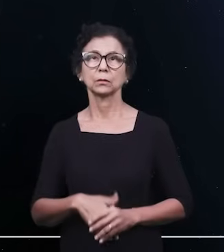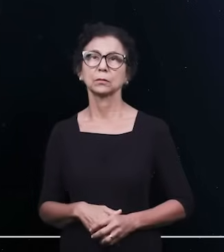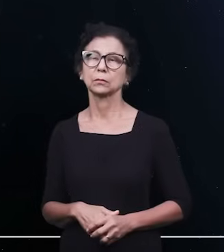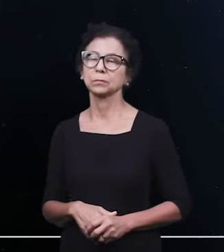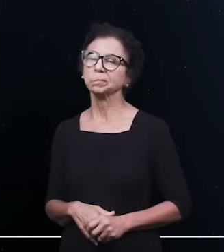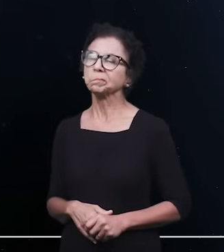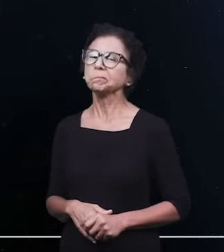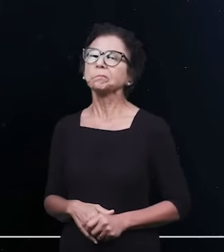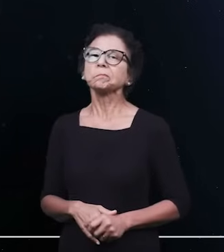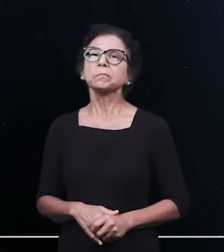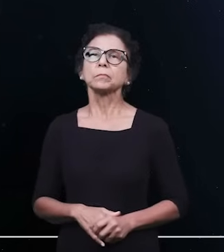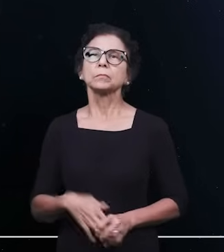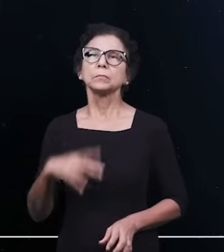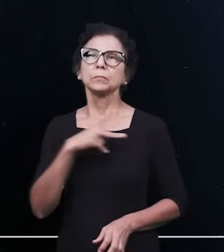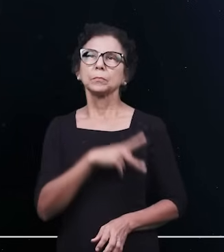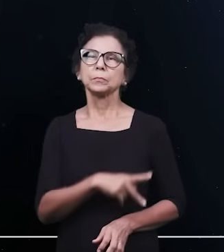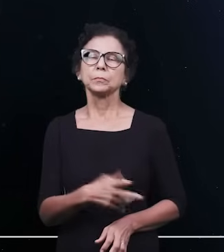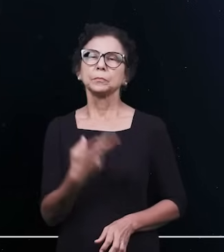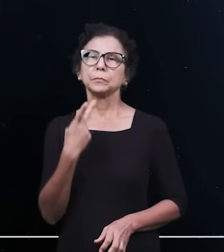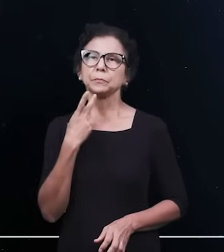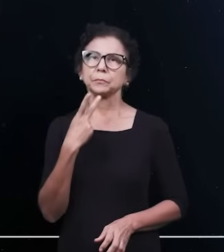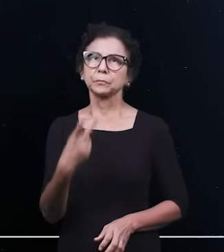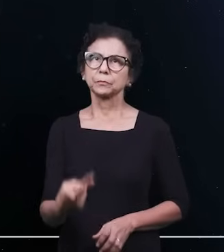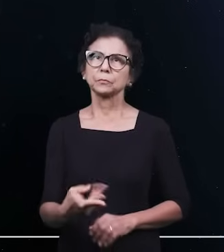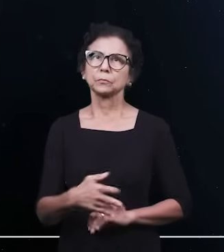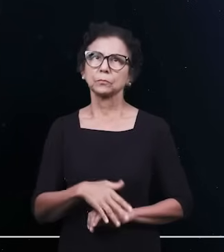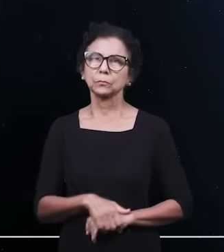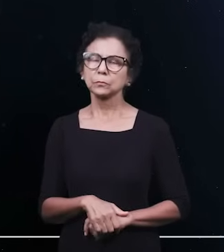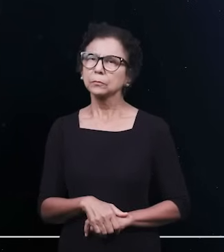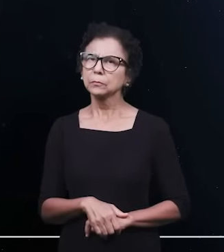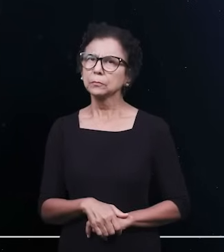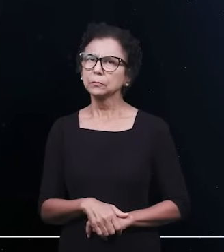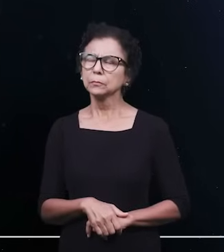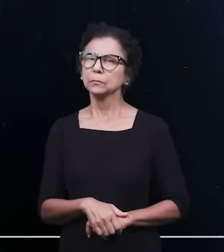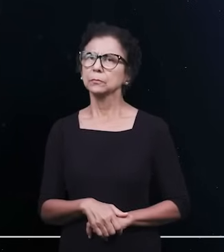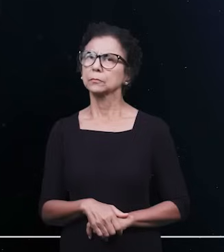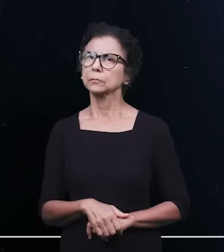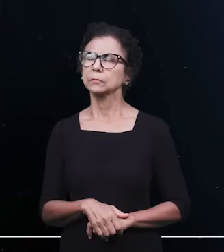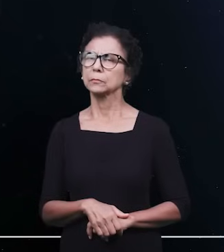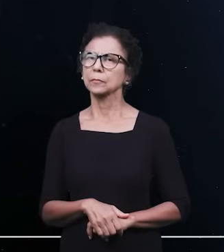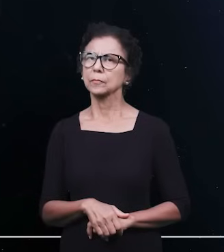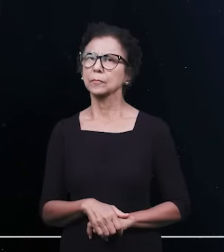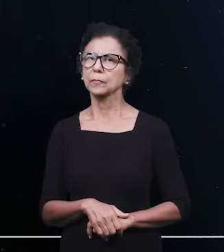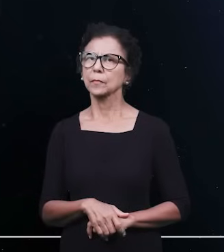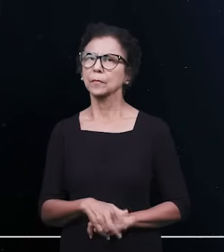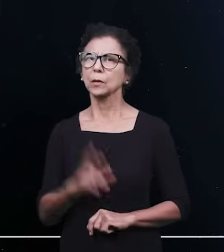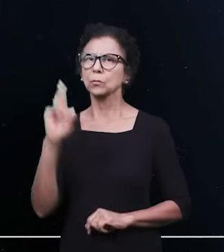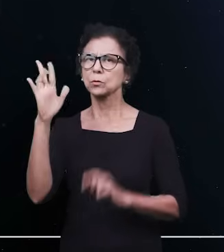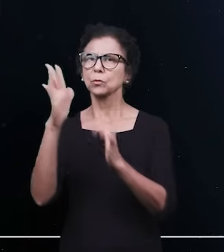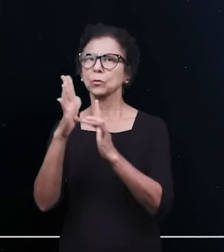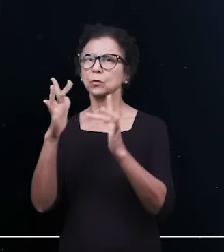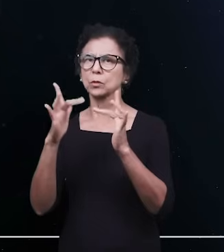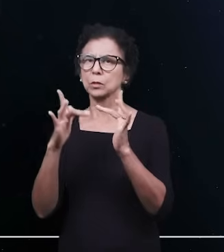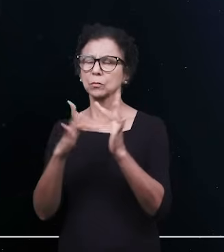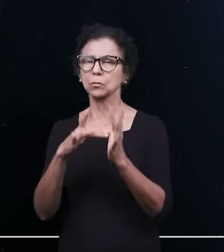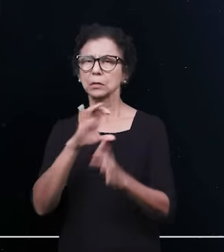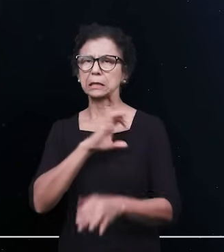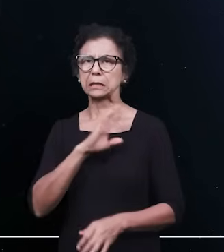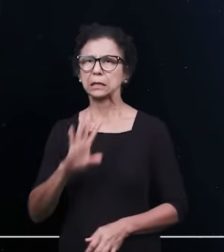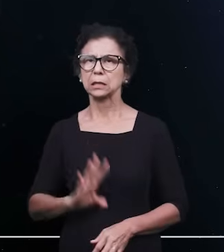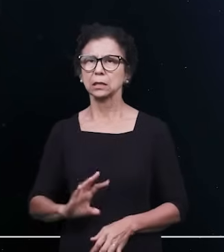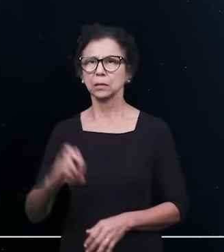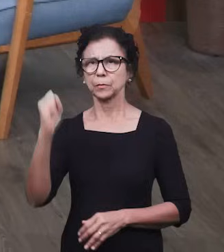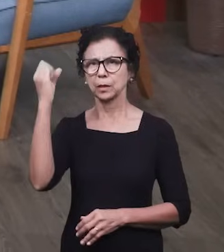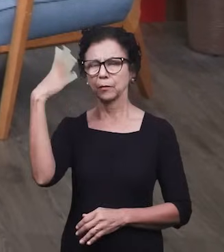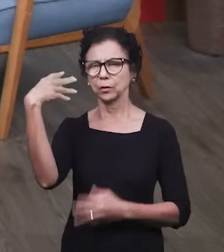nem aprendi de homem algum, mas pela revelação de Jesus Cristo. Quem escreveu isso foi o próprio apóstolo